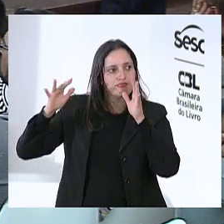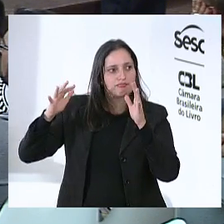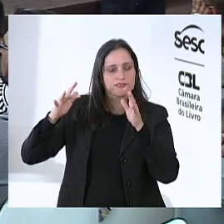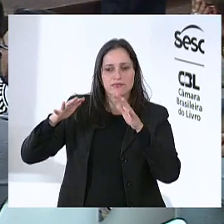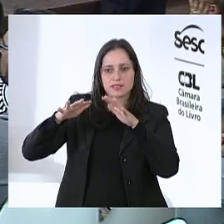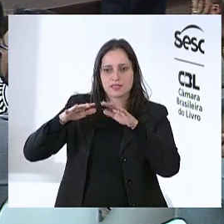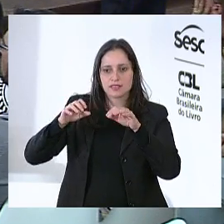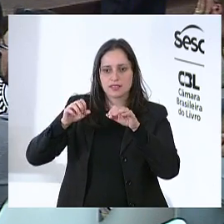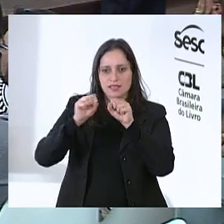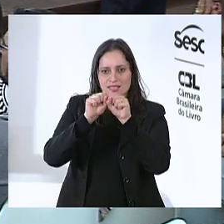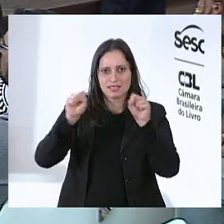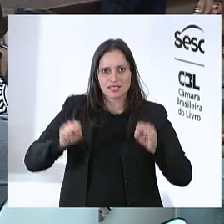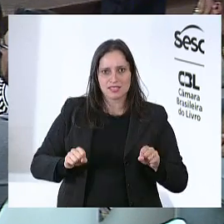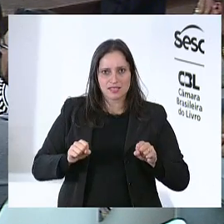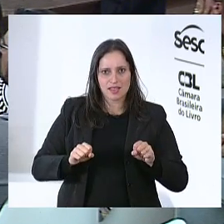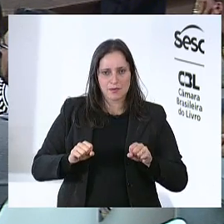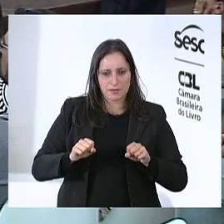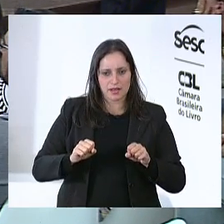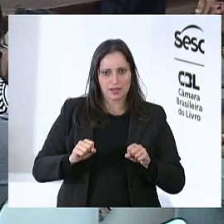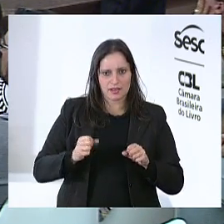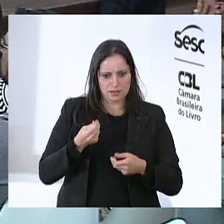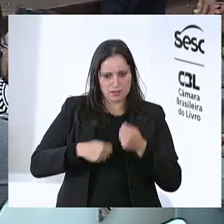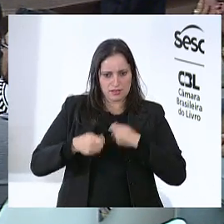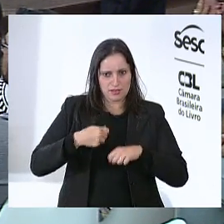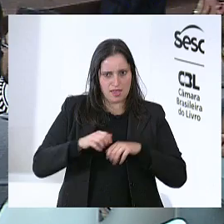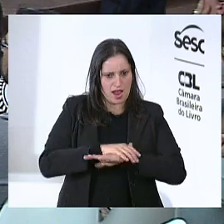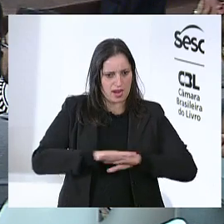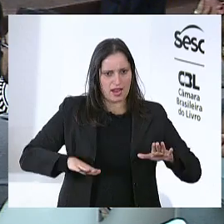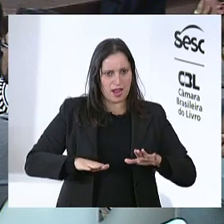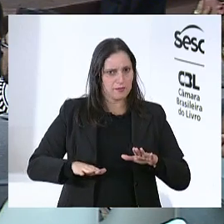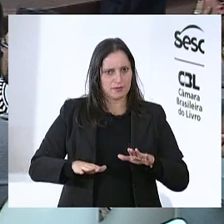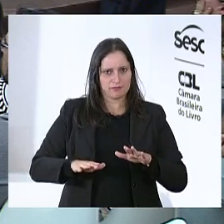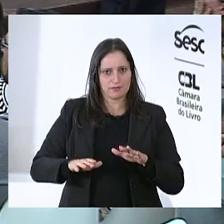sistema atual capitalista, né? Principalmente agora